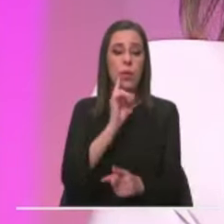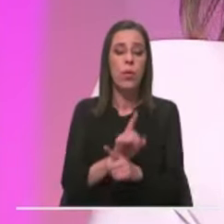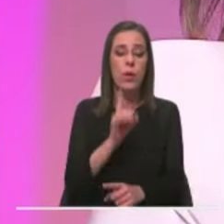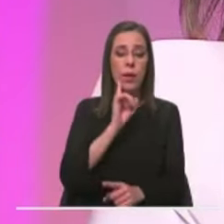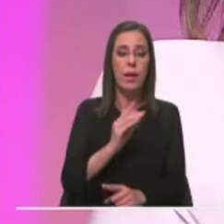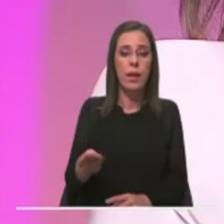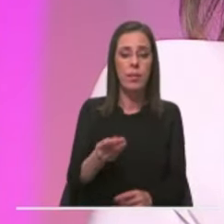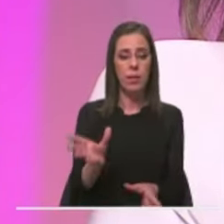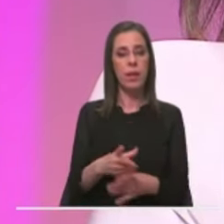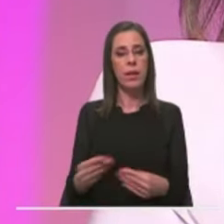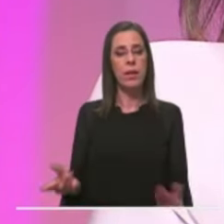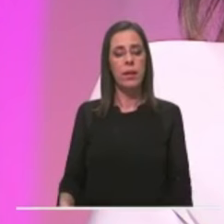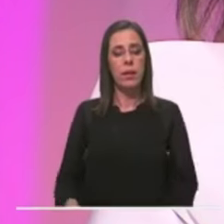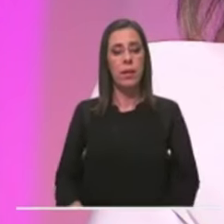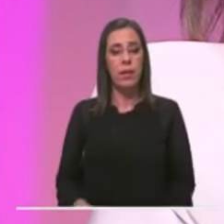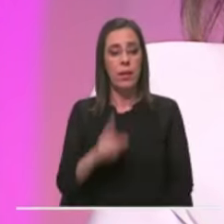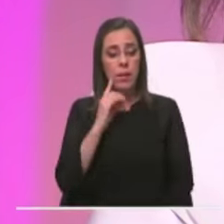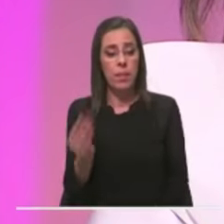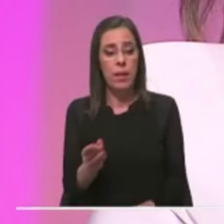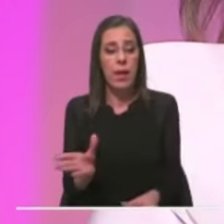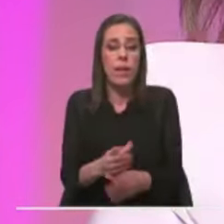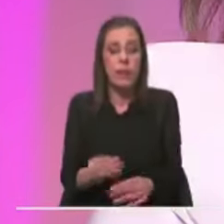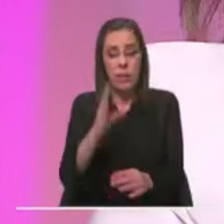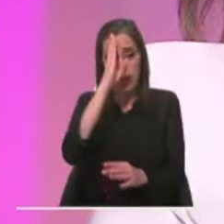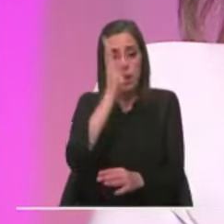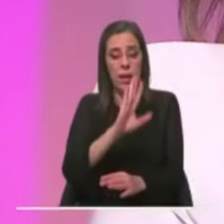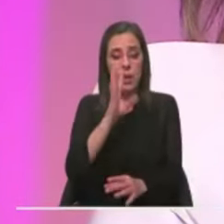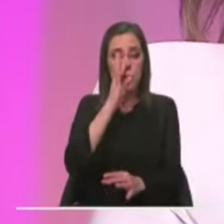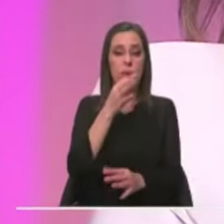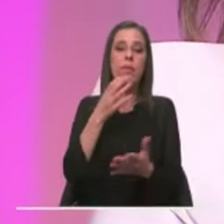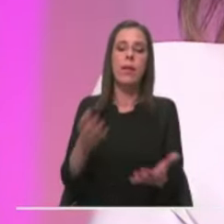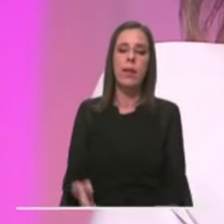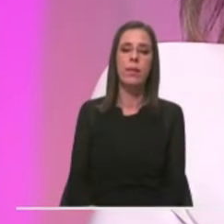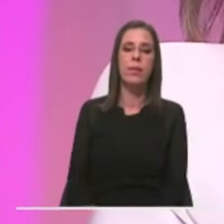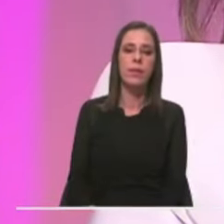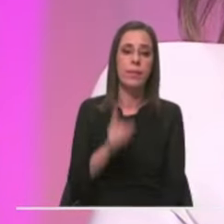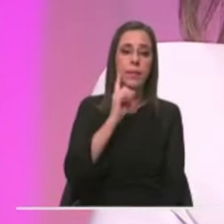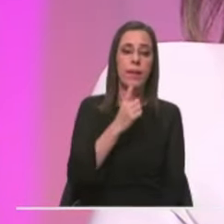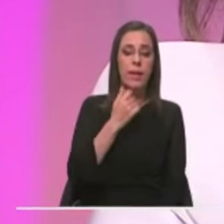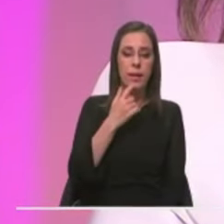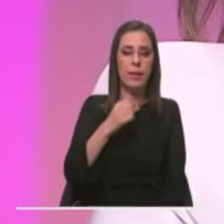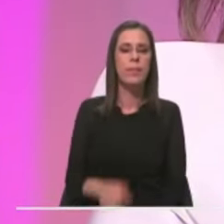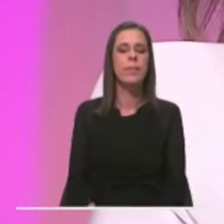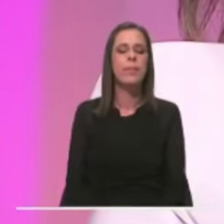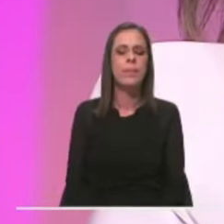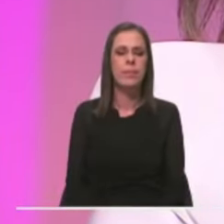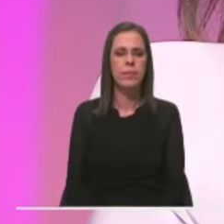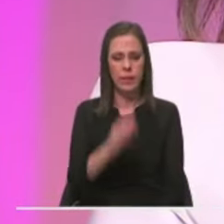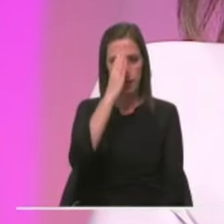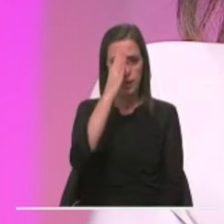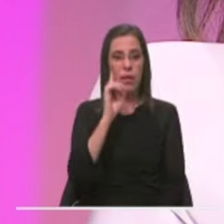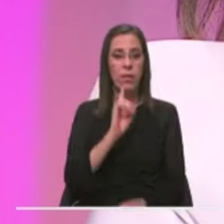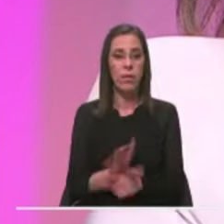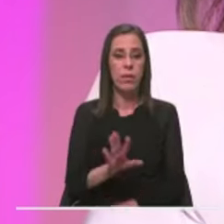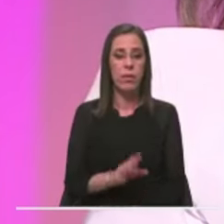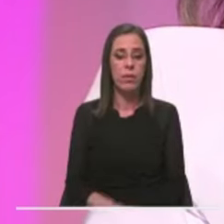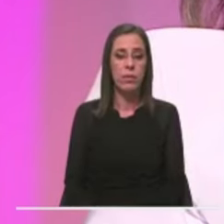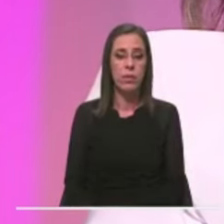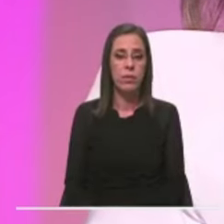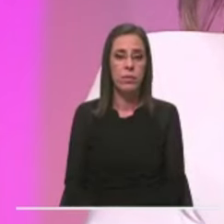que está essa menina desaparecida e quando digo menina desaparecida toda a gente sabe quem é que eu estou a falar uma menina inglesa a Méia a Conceição sabe onde é que tá a